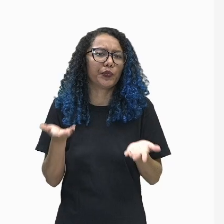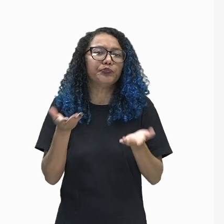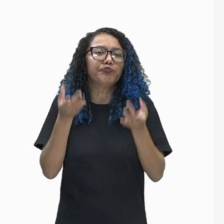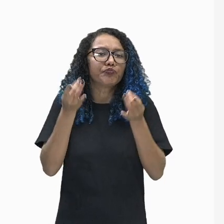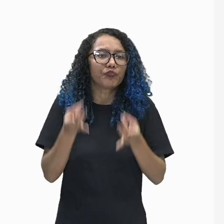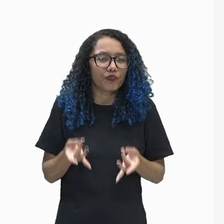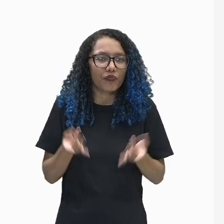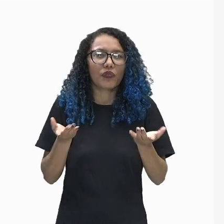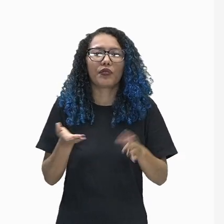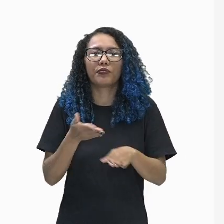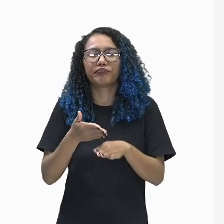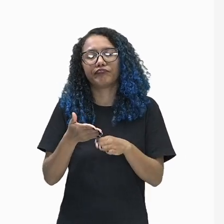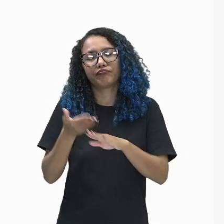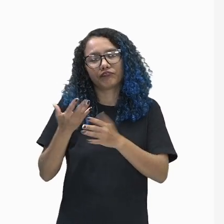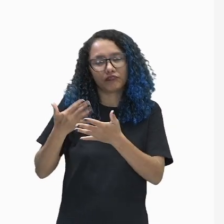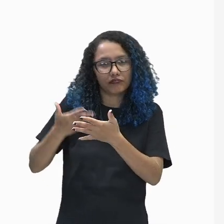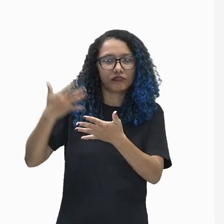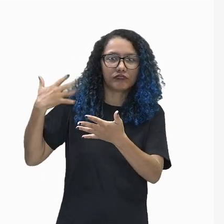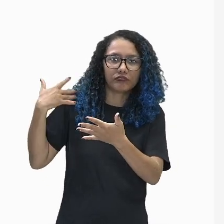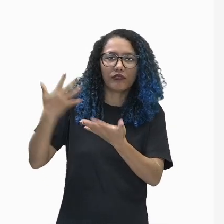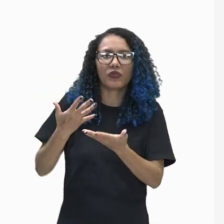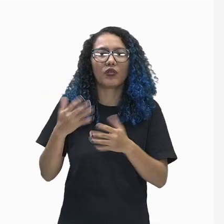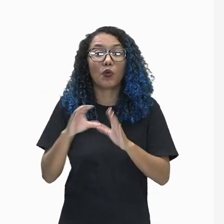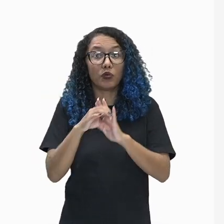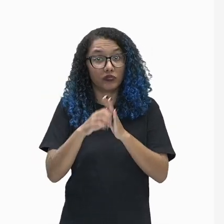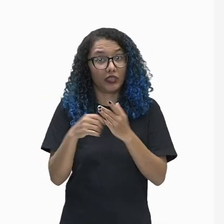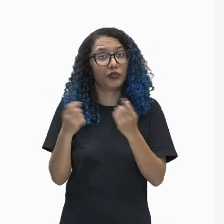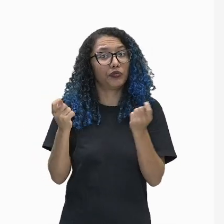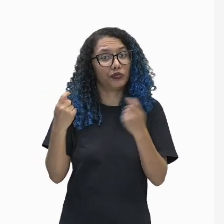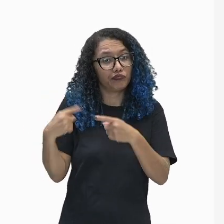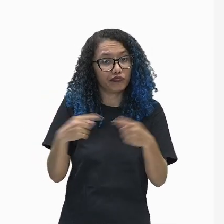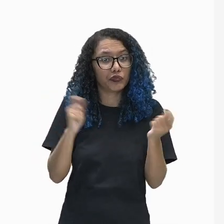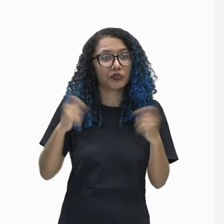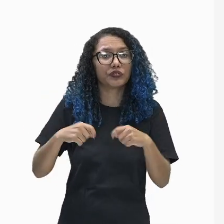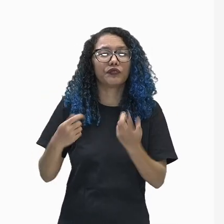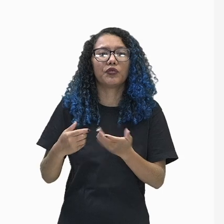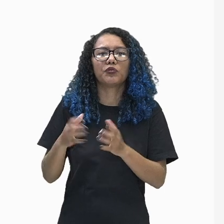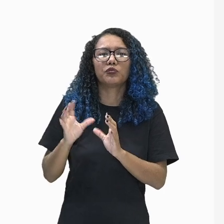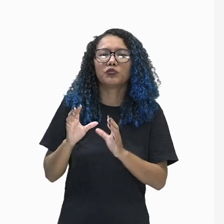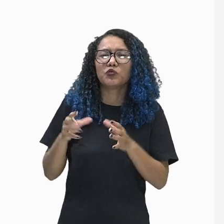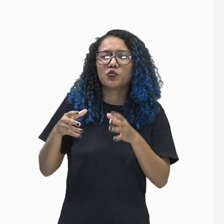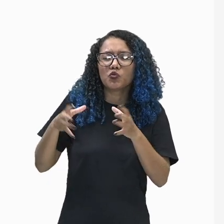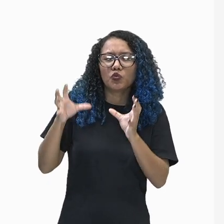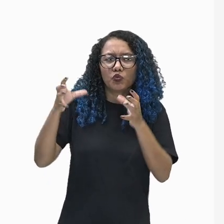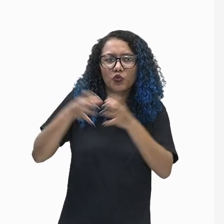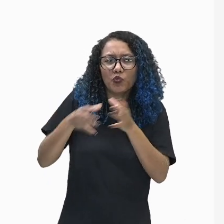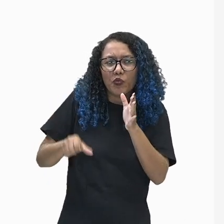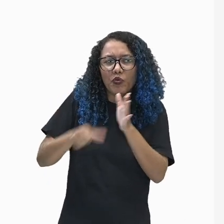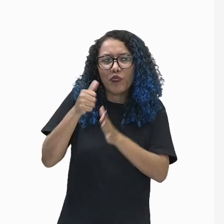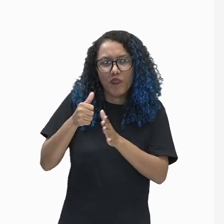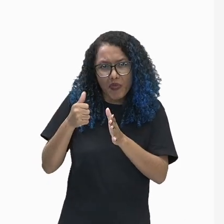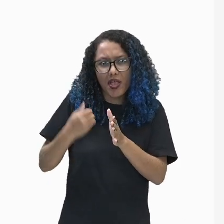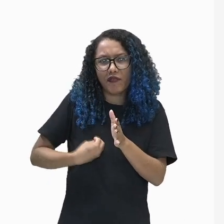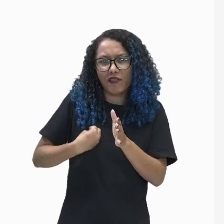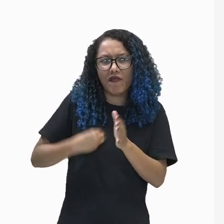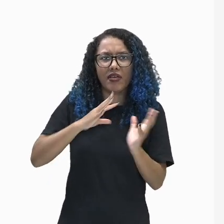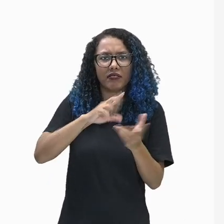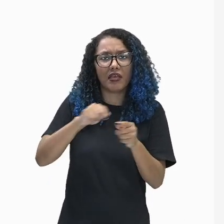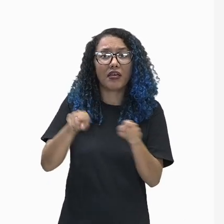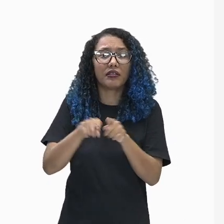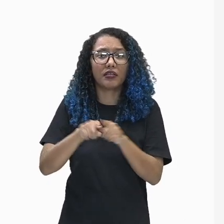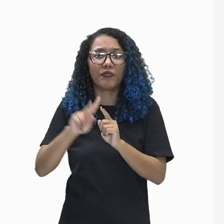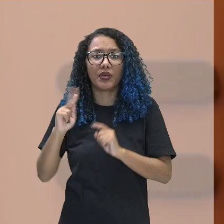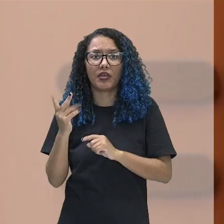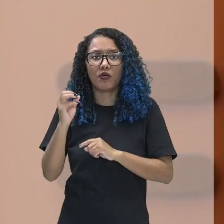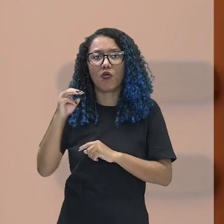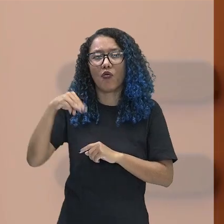Detalhamento, pré-história, um conceito discutível, os primeiros habitantes da Terra e os hominídeos. A